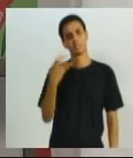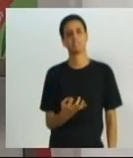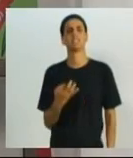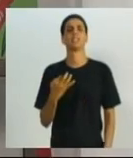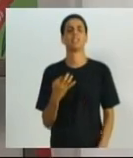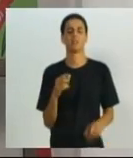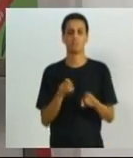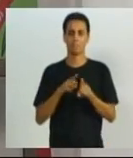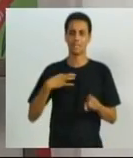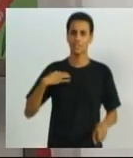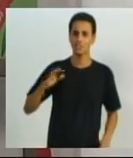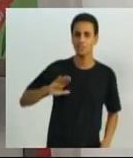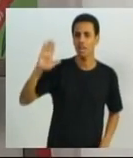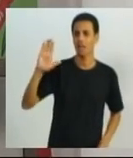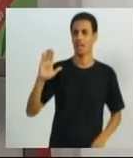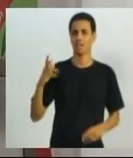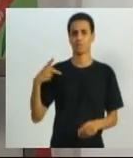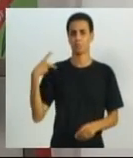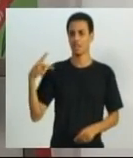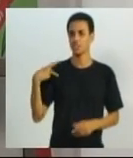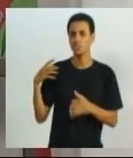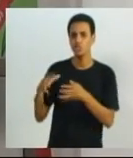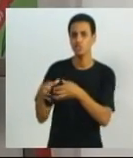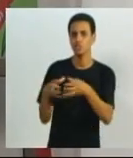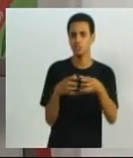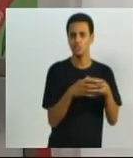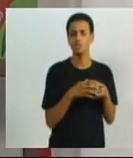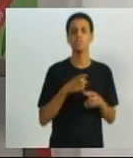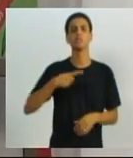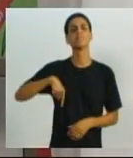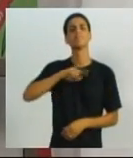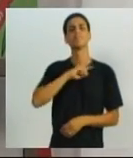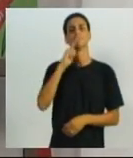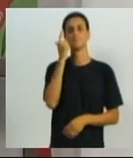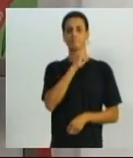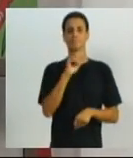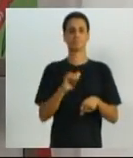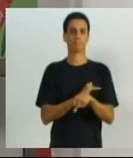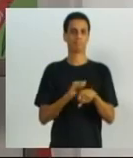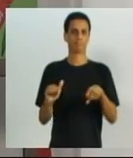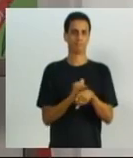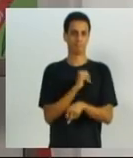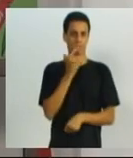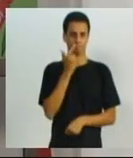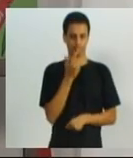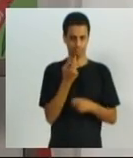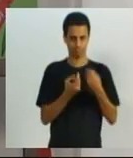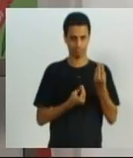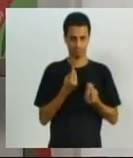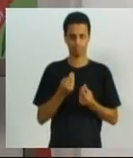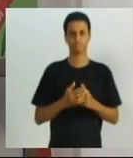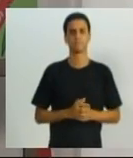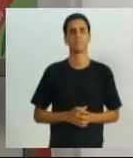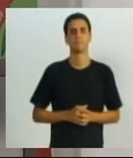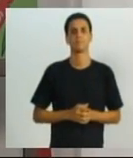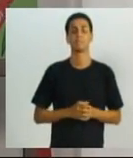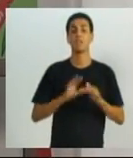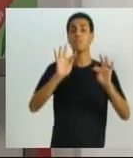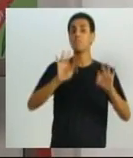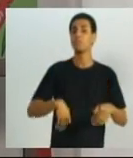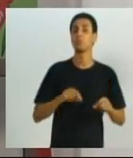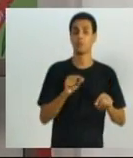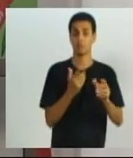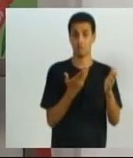dos candidatos, a compreensão dos partidos, para que a gente consiga encontrar uma alternativa. Qual vai ser a alternativa final? Ou a lei